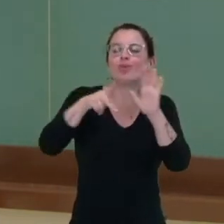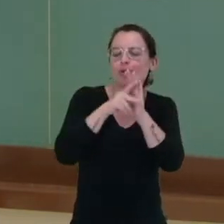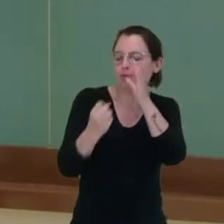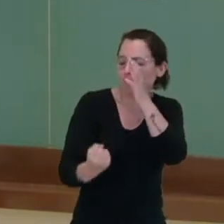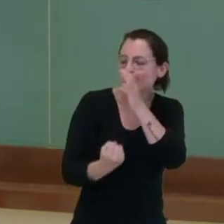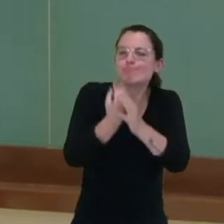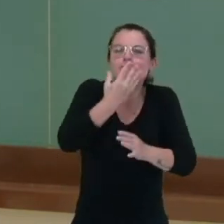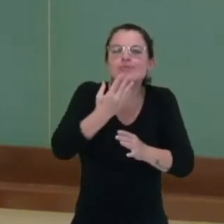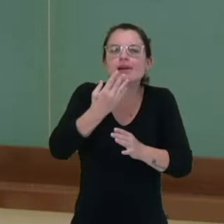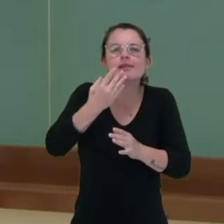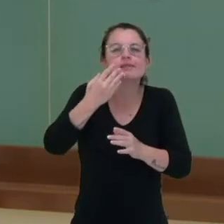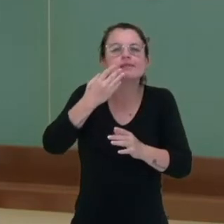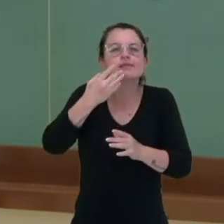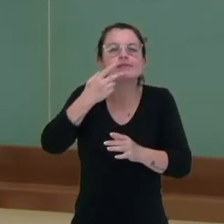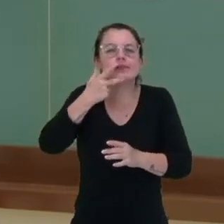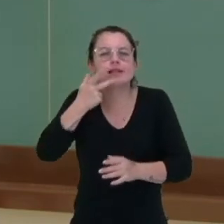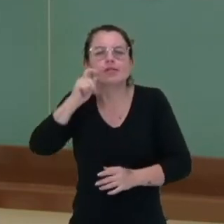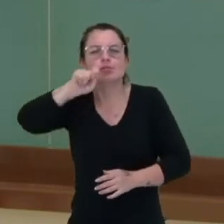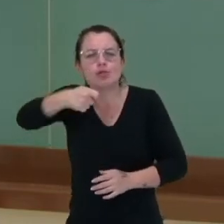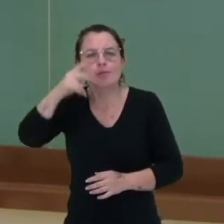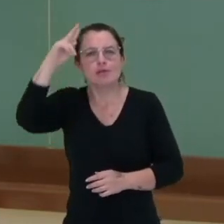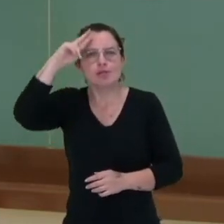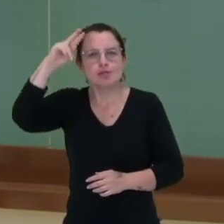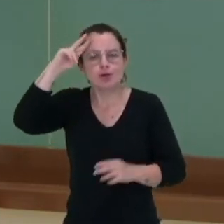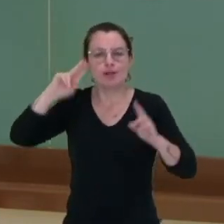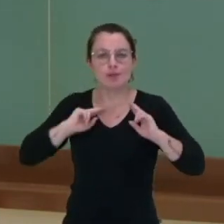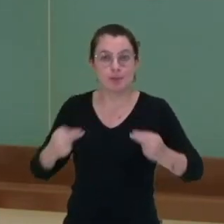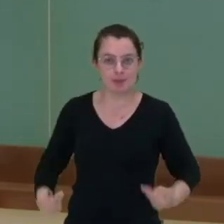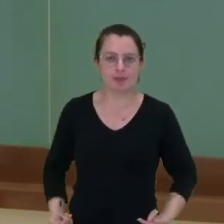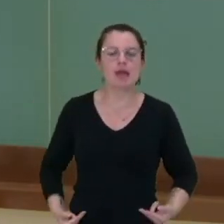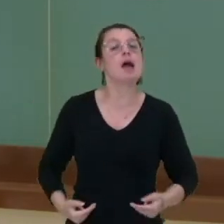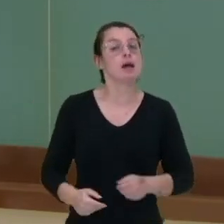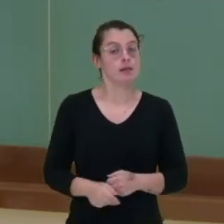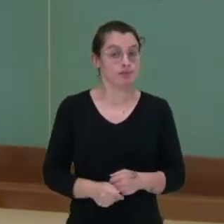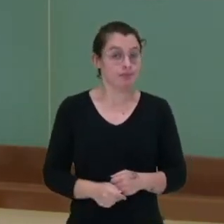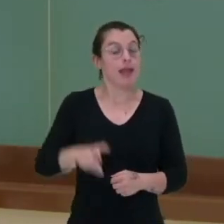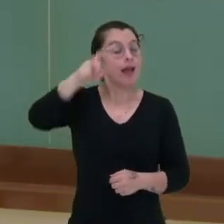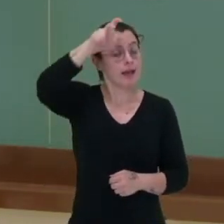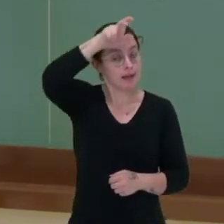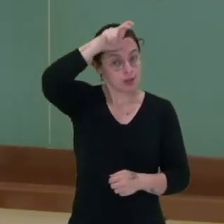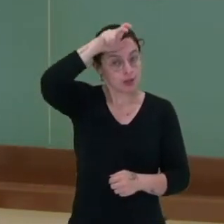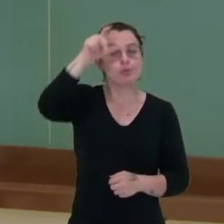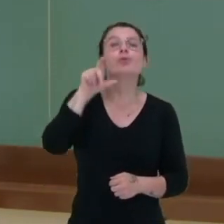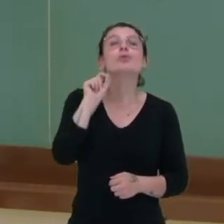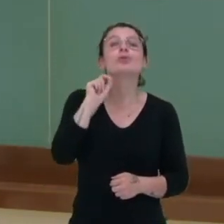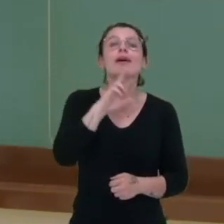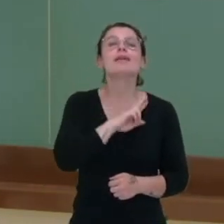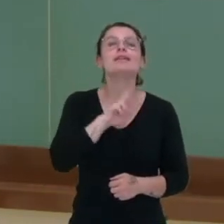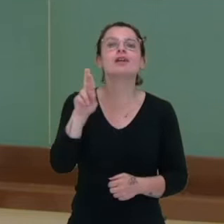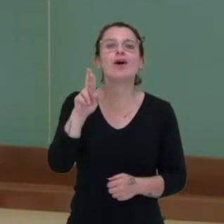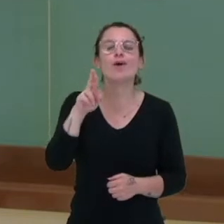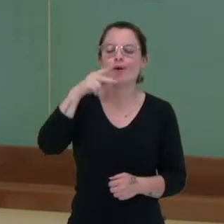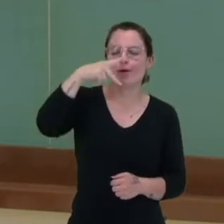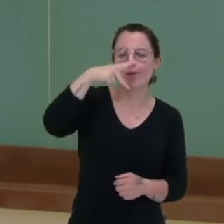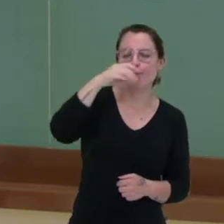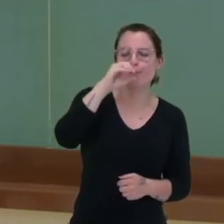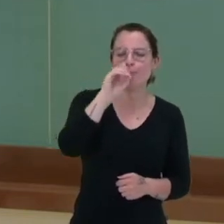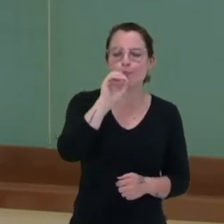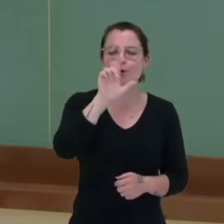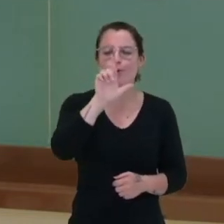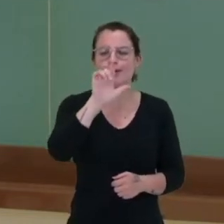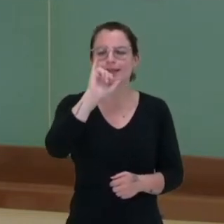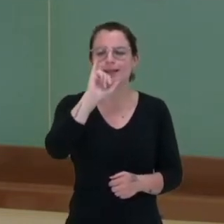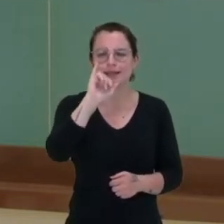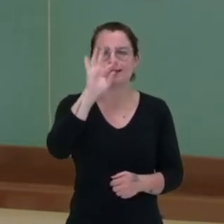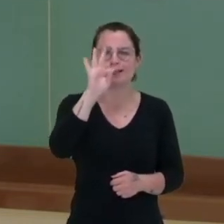A partir da sua religião politeísta, ou seja, né, que elas têm vários deuses, e esses